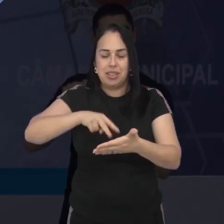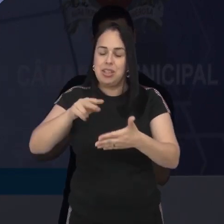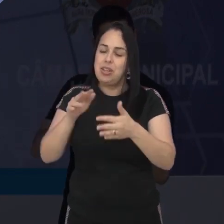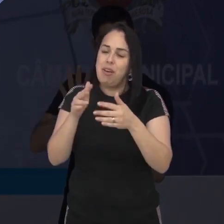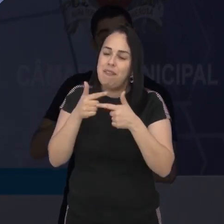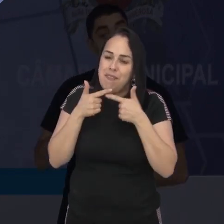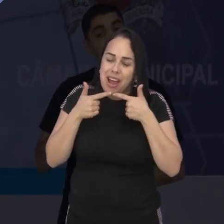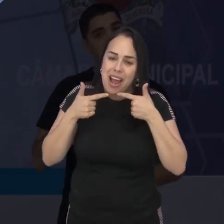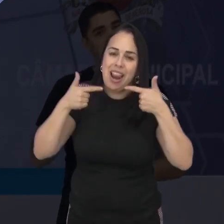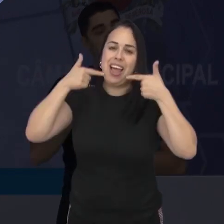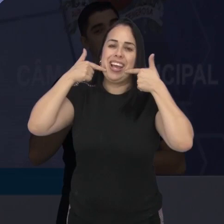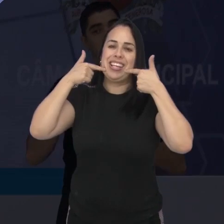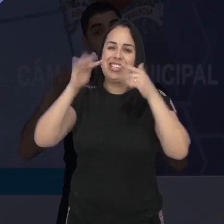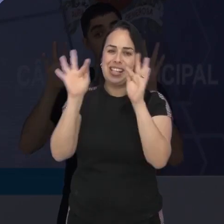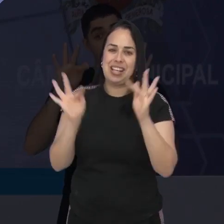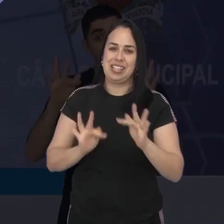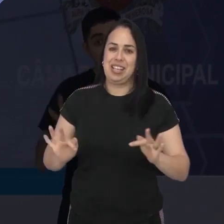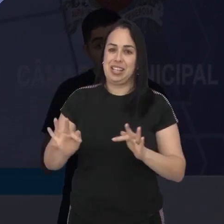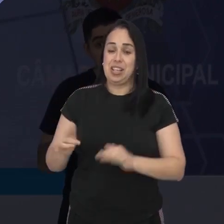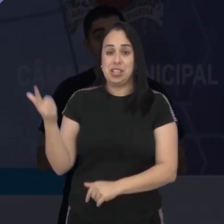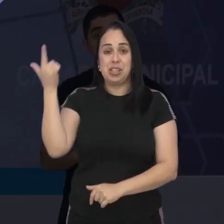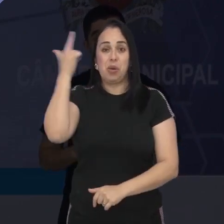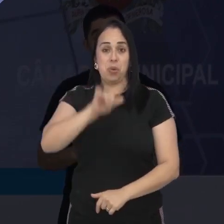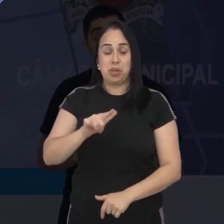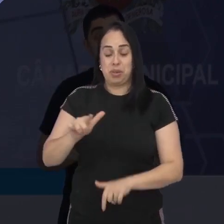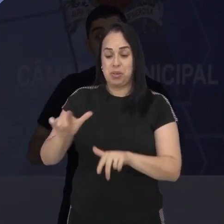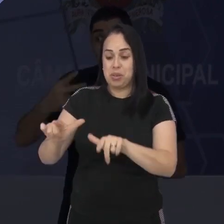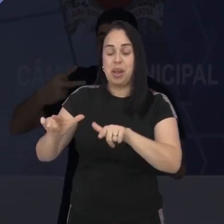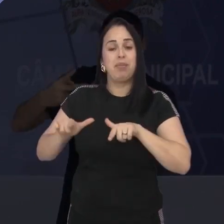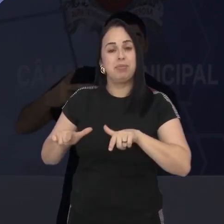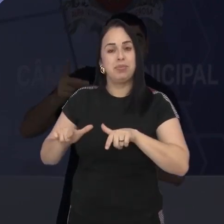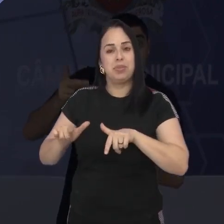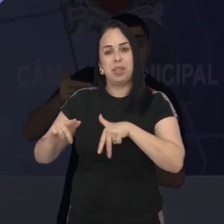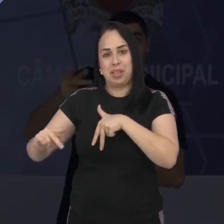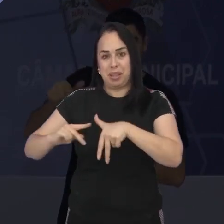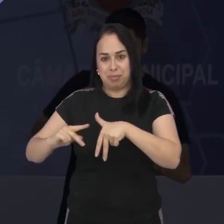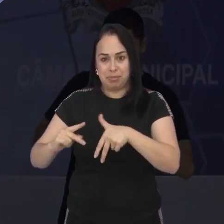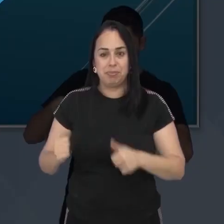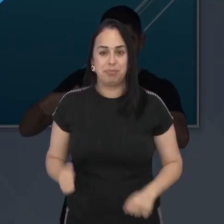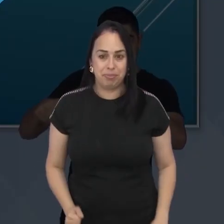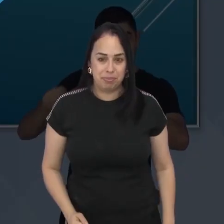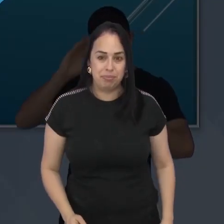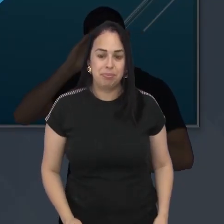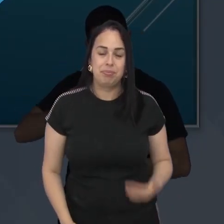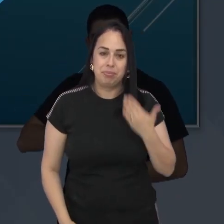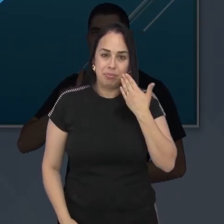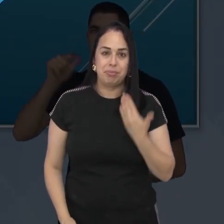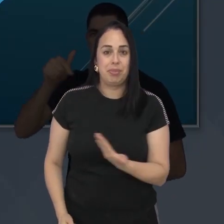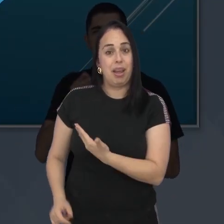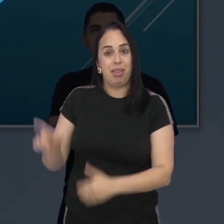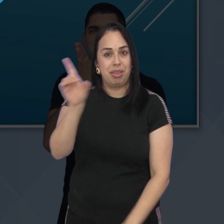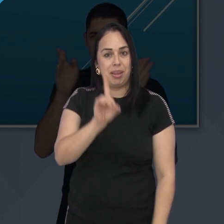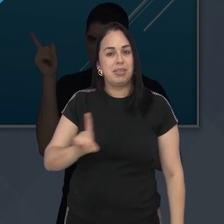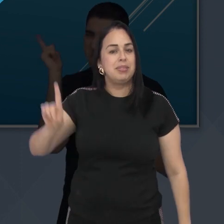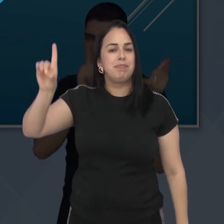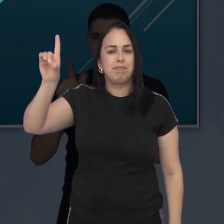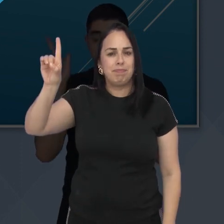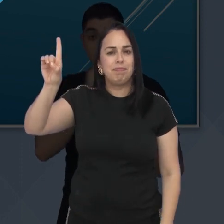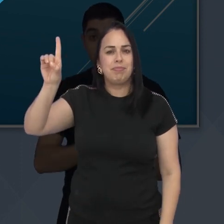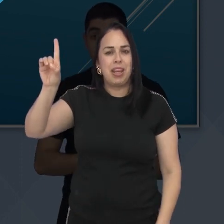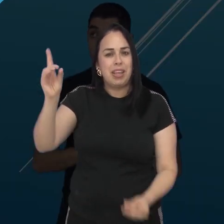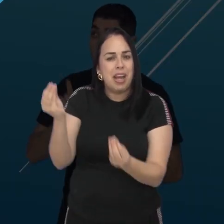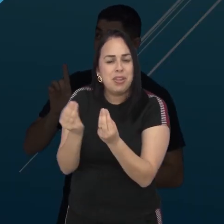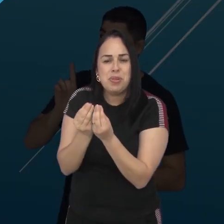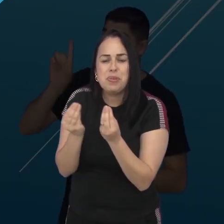Fiquei feliz com a bênção dessa segunda cidadania que em breve você vai estar colecionando. O nosso Deus é um Deus